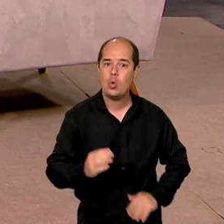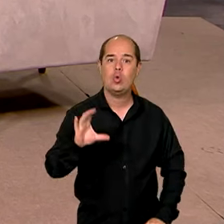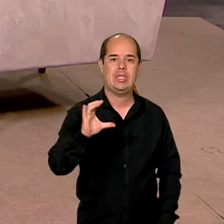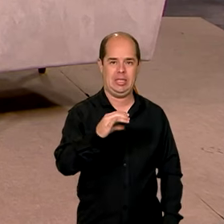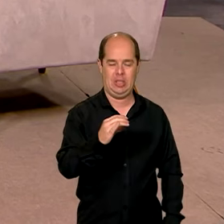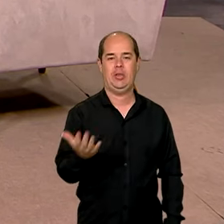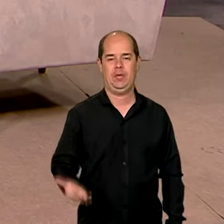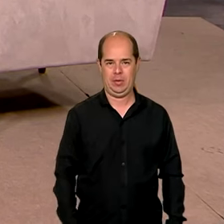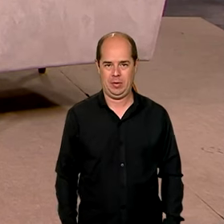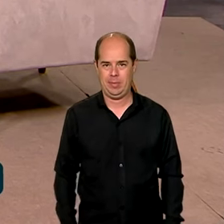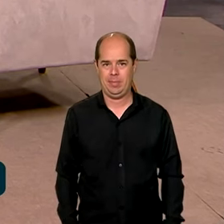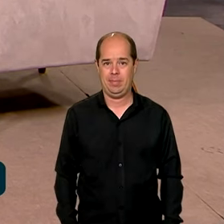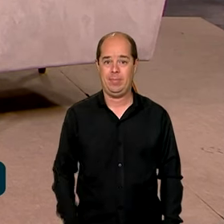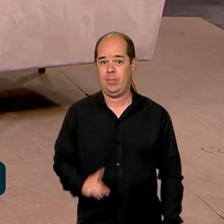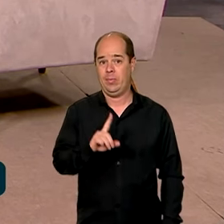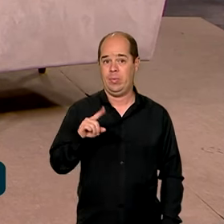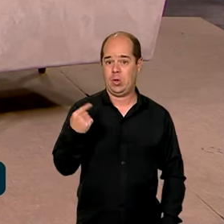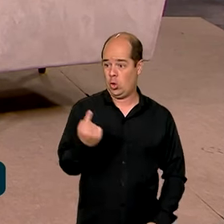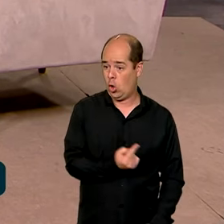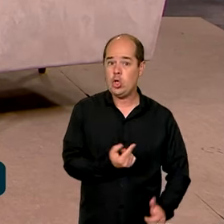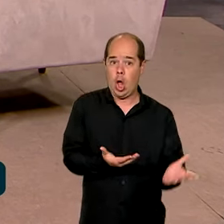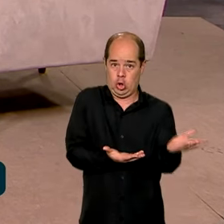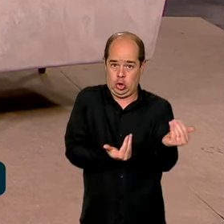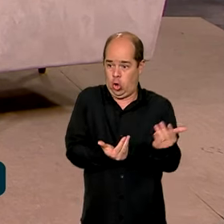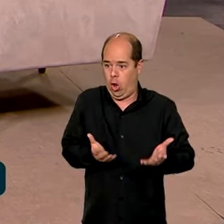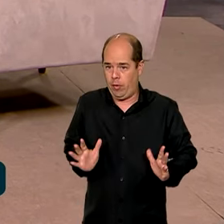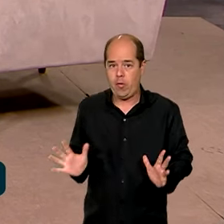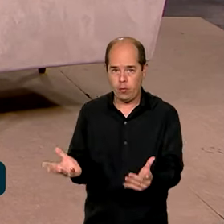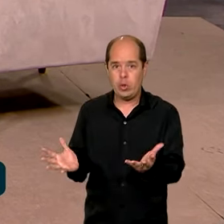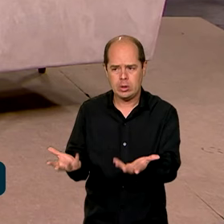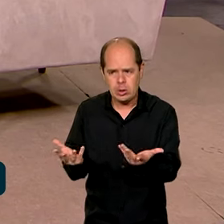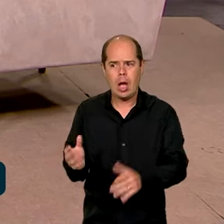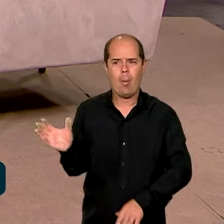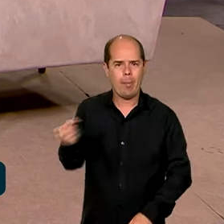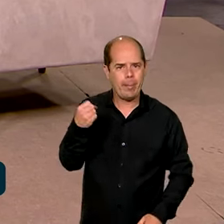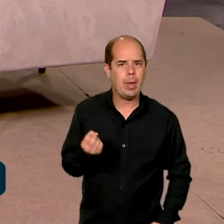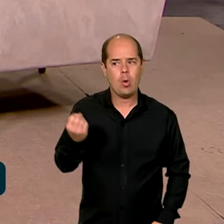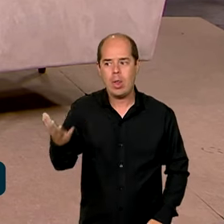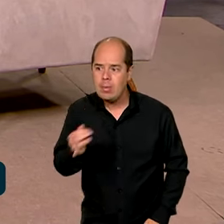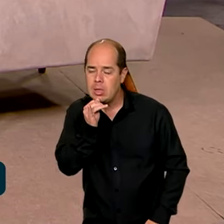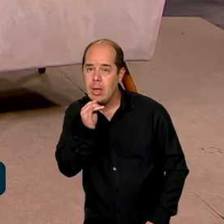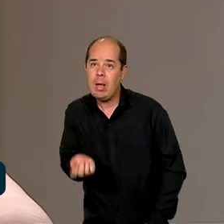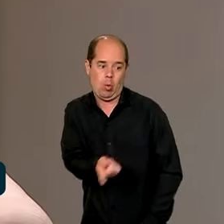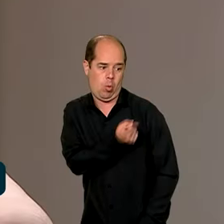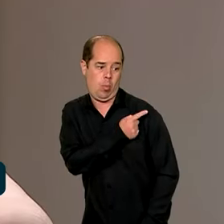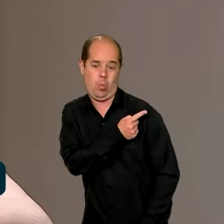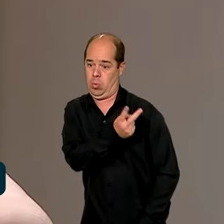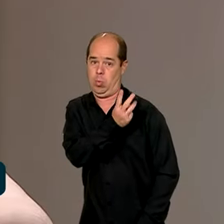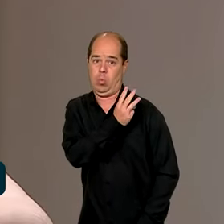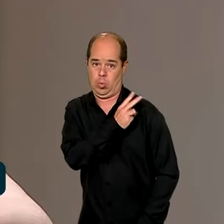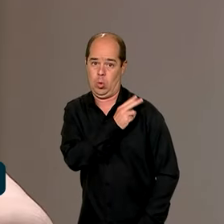divulgamos jovens, inclusive damos prêmios para jovens do ensino médio, jovens que ainda estão na universidade,